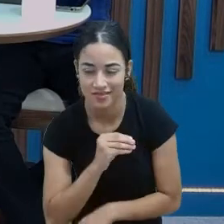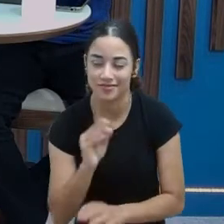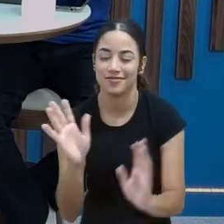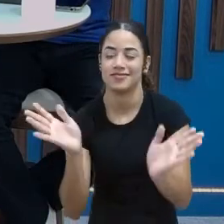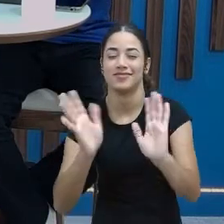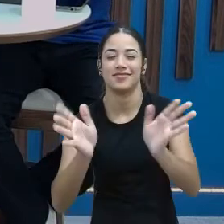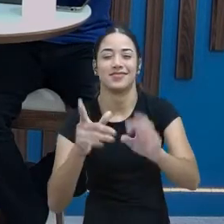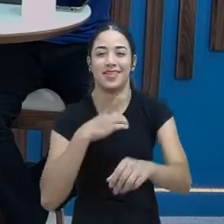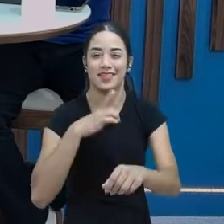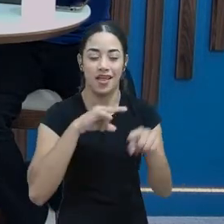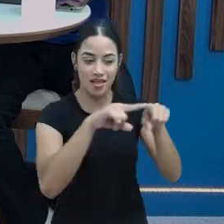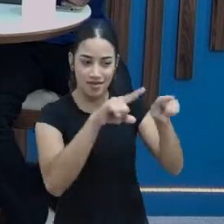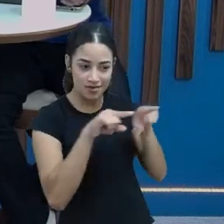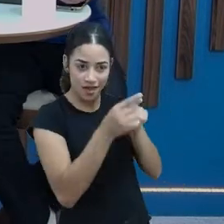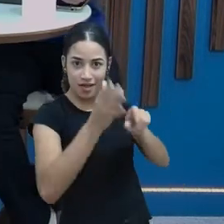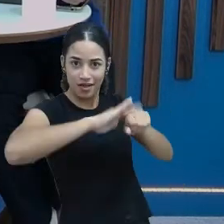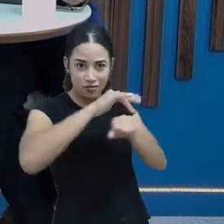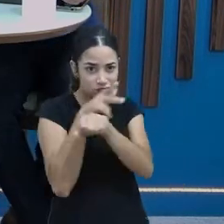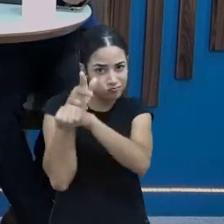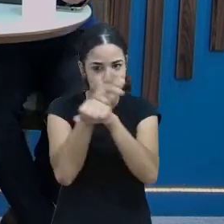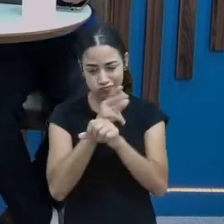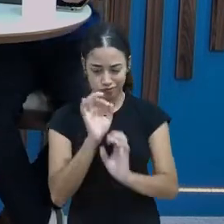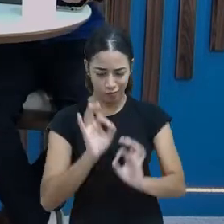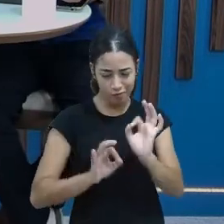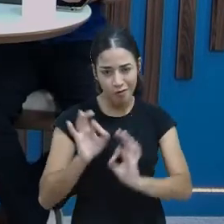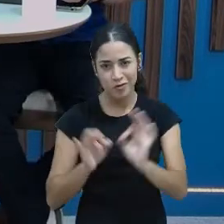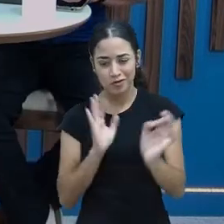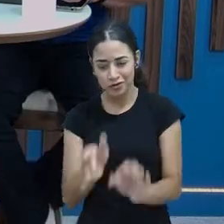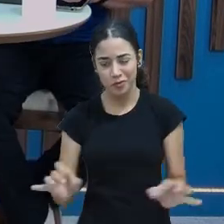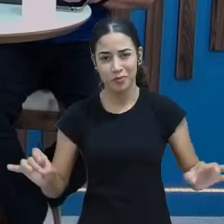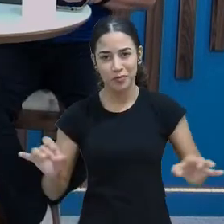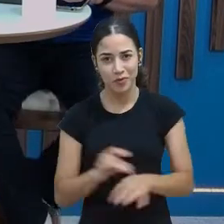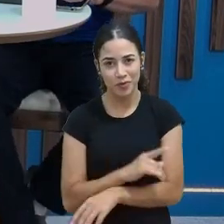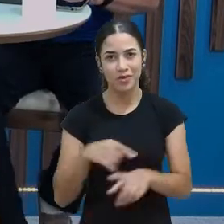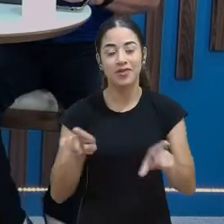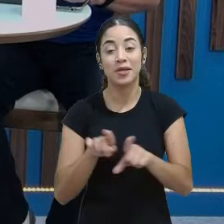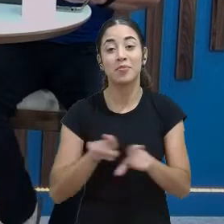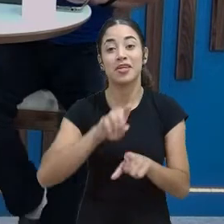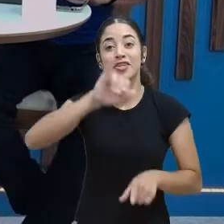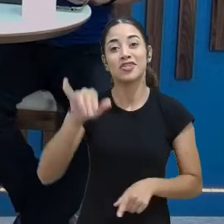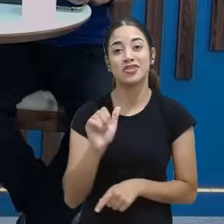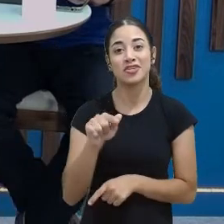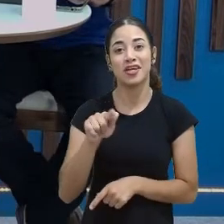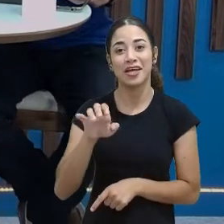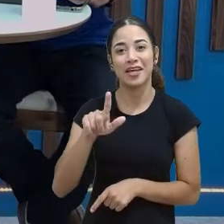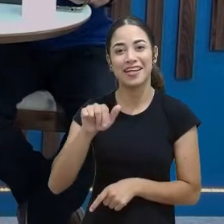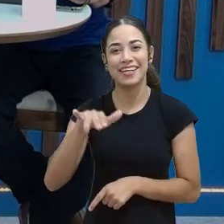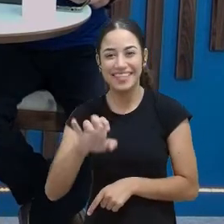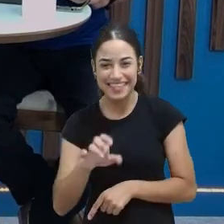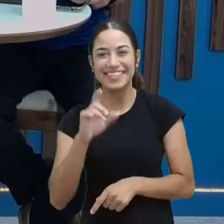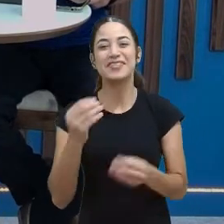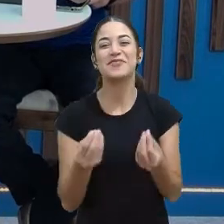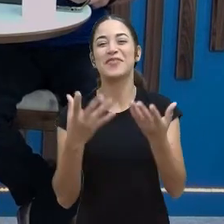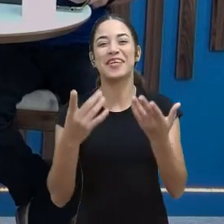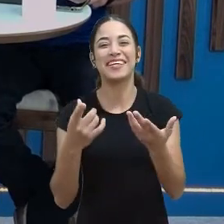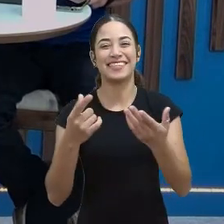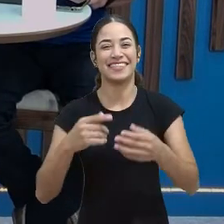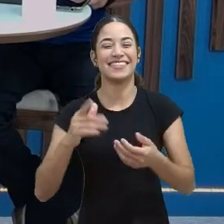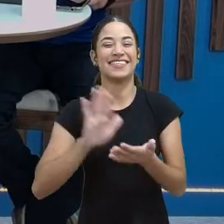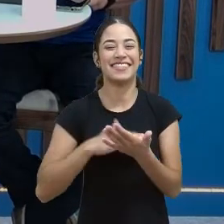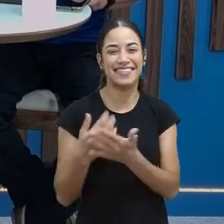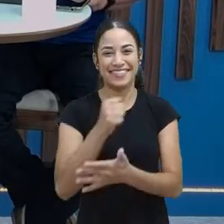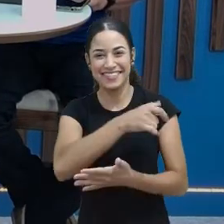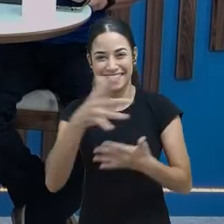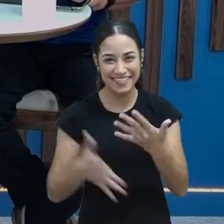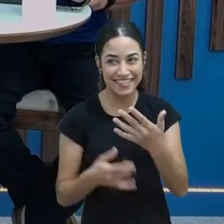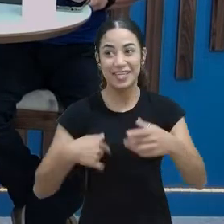ó, no estúdio, né? E Jaqueline Onassi está aqui, ó, fazendo a nossa interpretação de Libras, e a professora Vanessa, ela